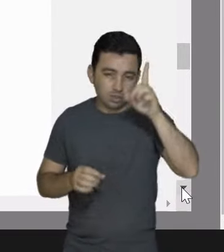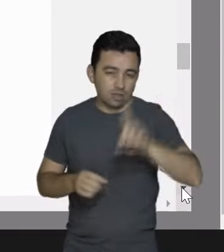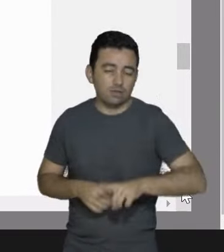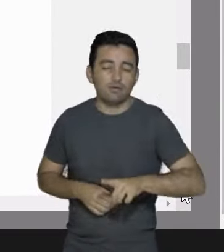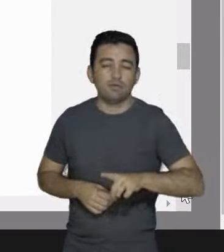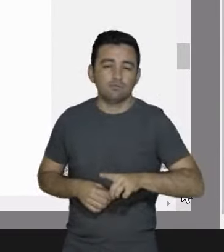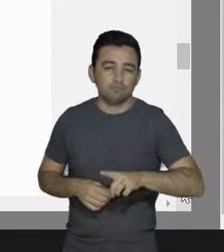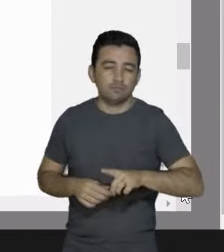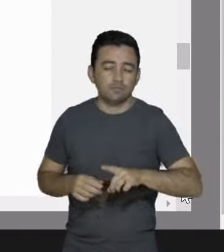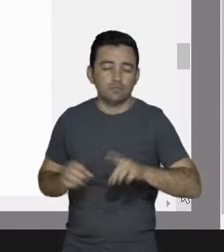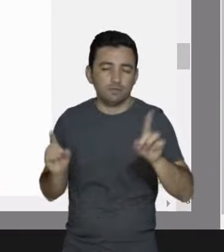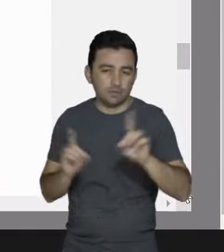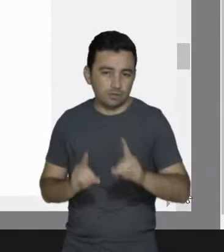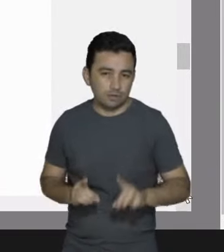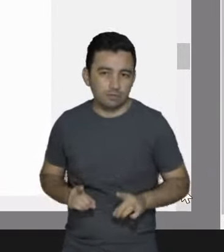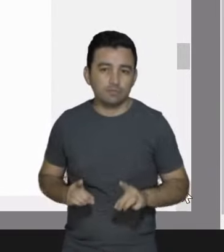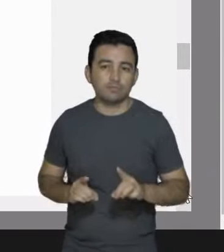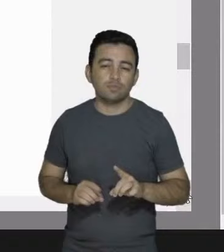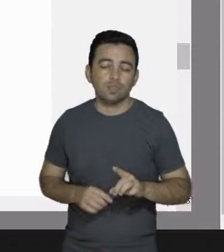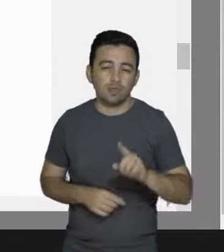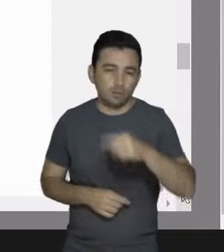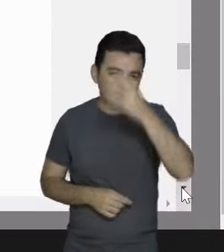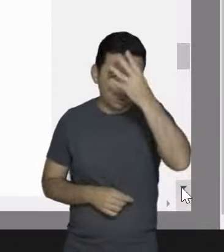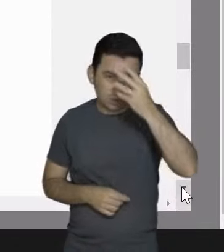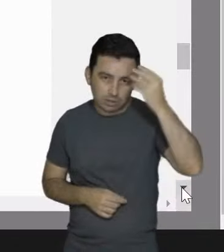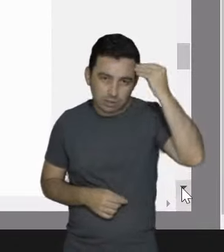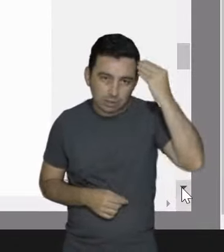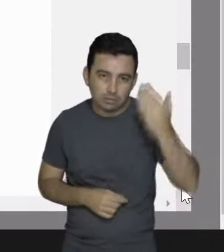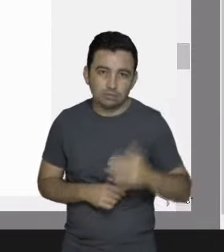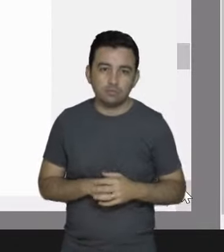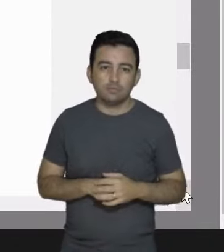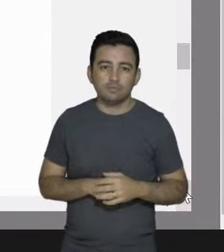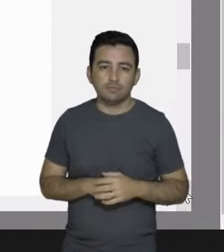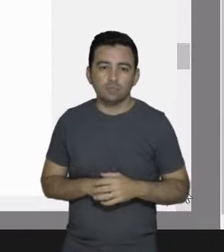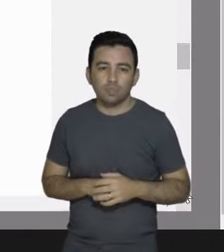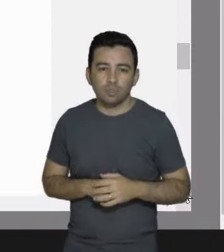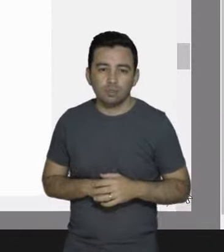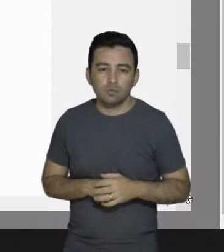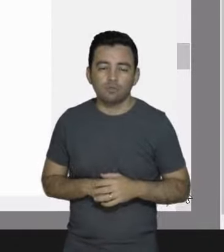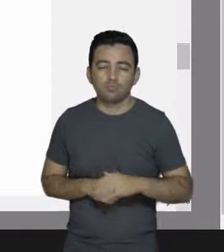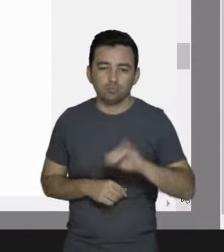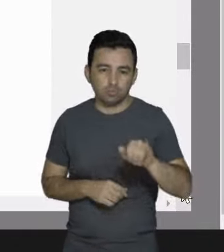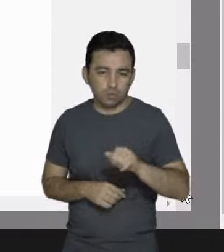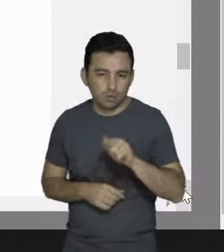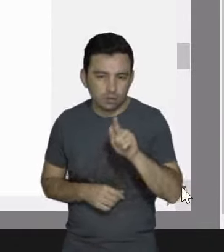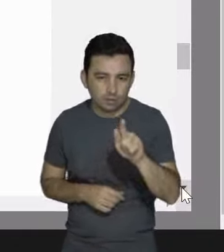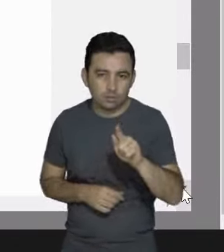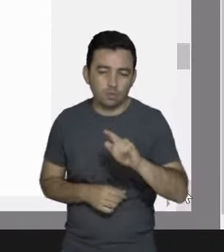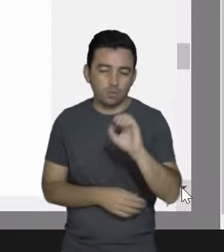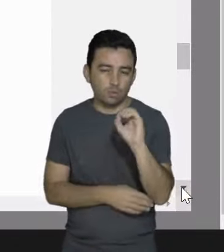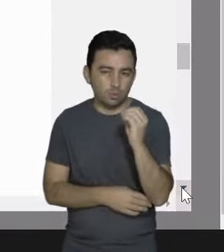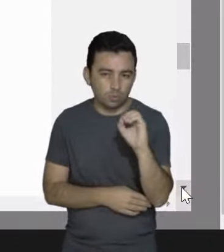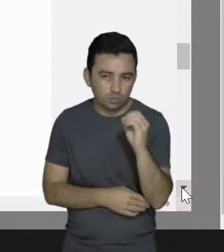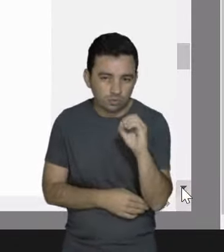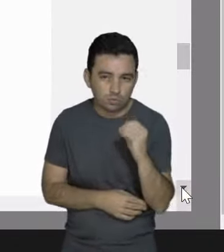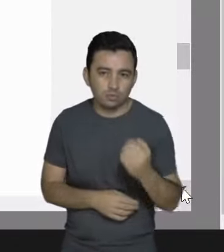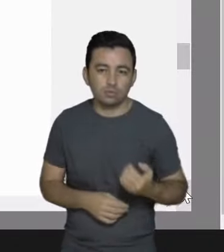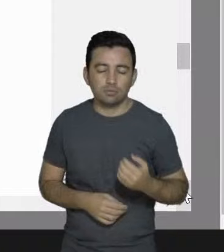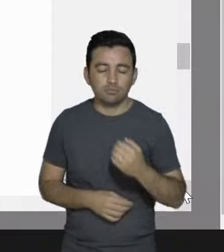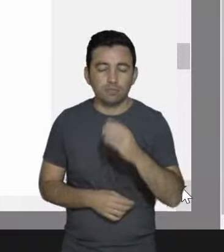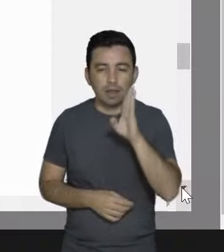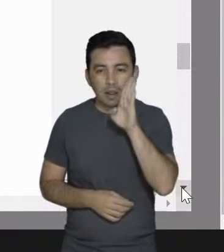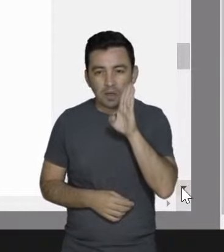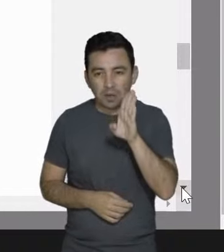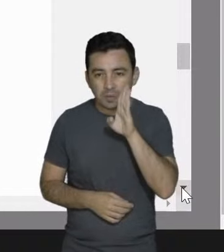Camilo Martins Deputado da Luciane carminatti Deputado Júlio Garcia Deputado Oscar Gold Deputado Nilson Berlanda Deputado Dr